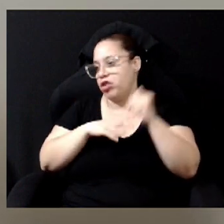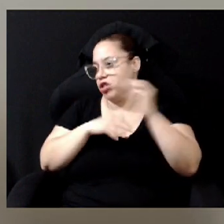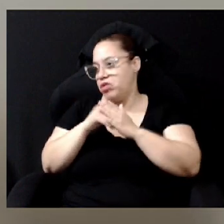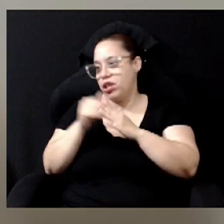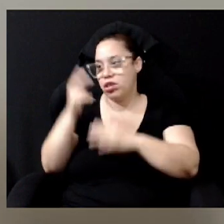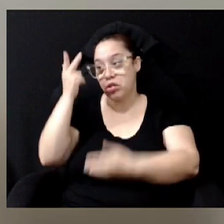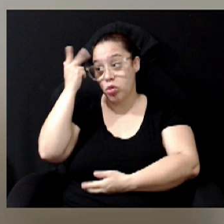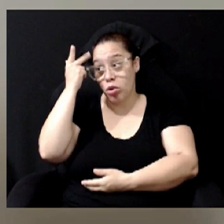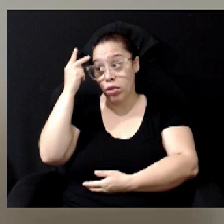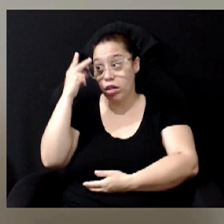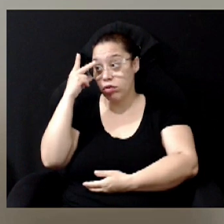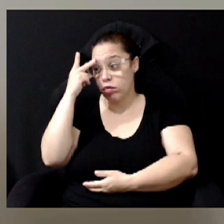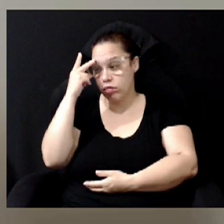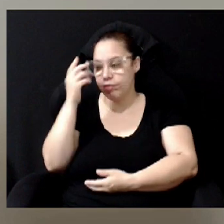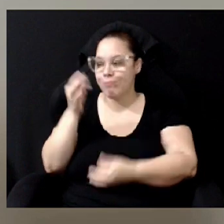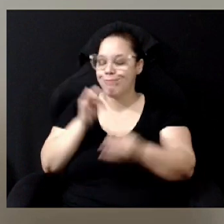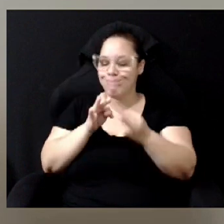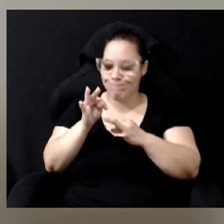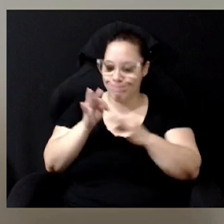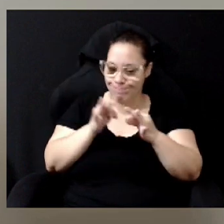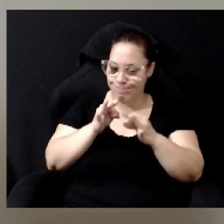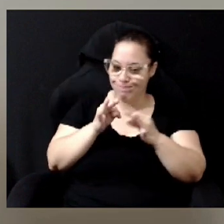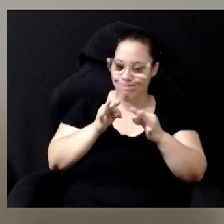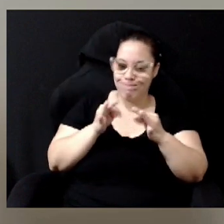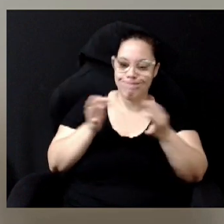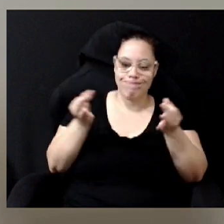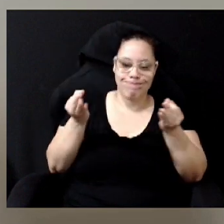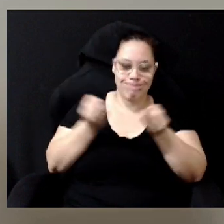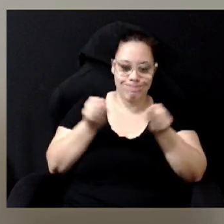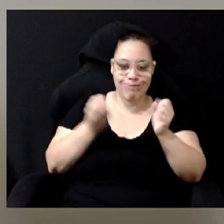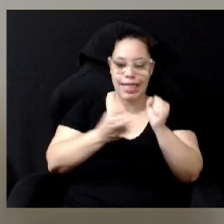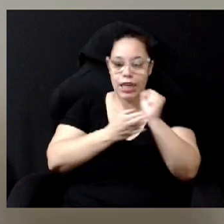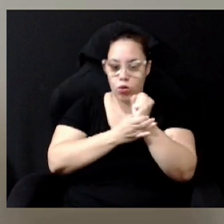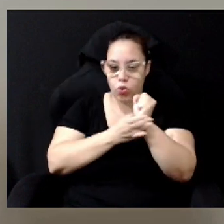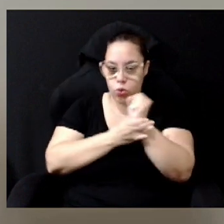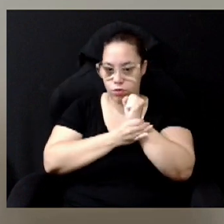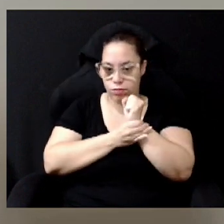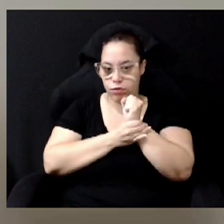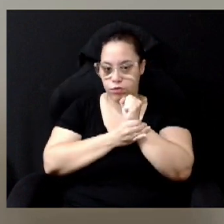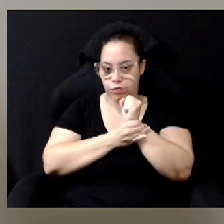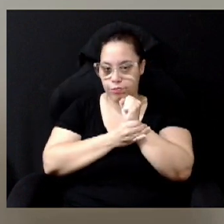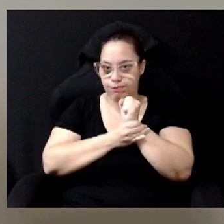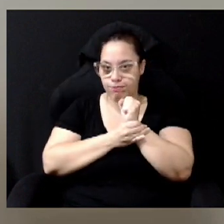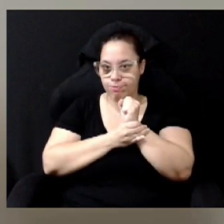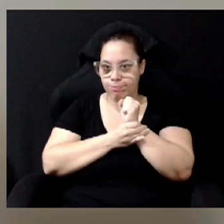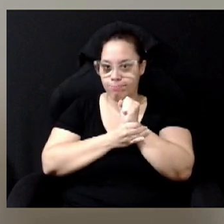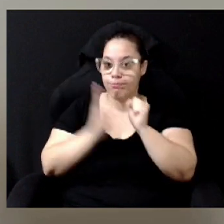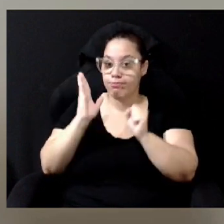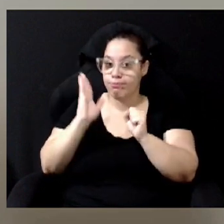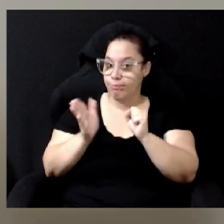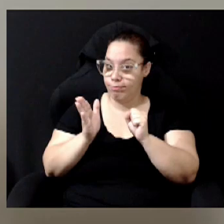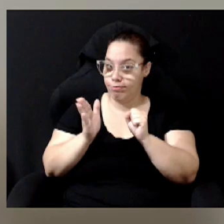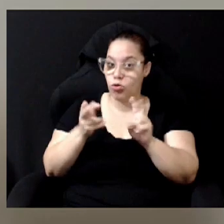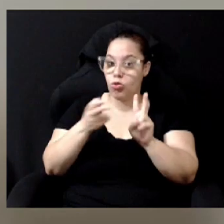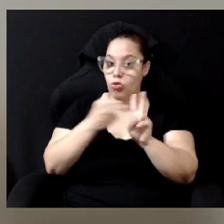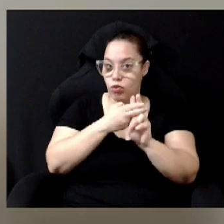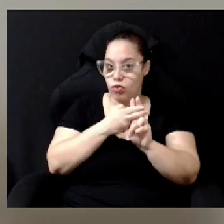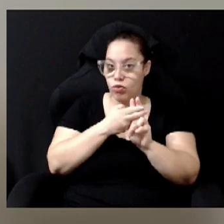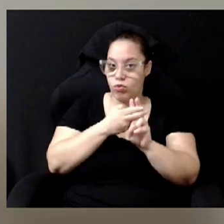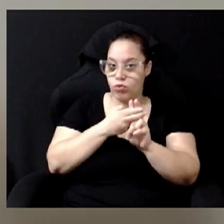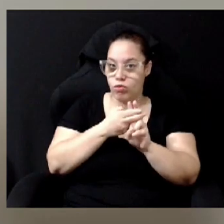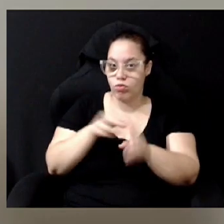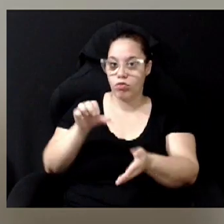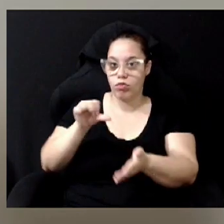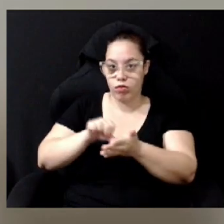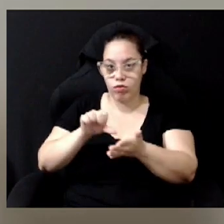uma técnica extremamente segura, e que já está disponível no SUS, em alguns centros. A Unicamp é um